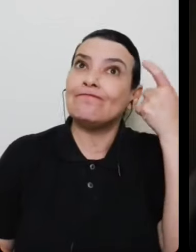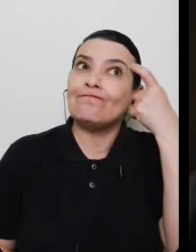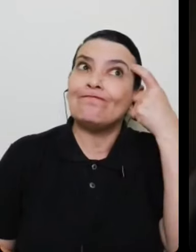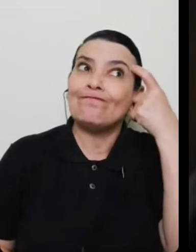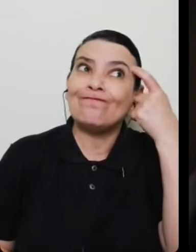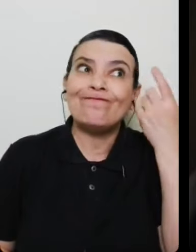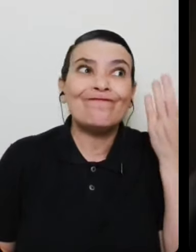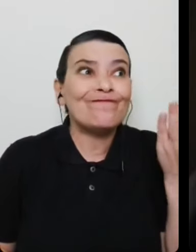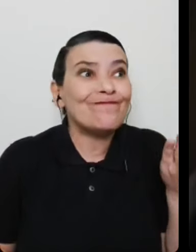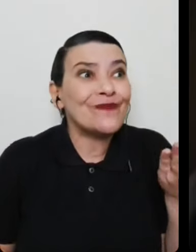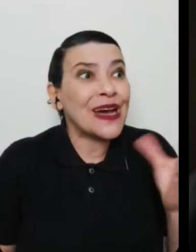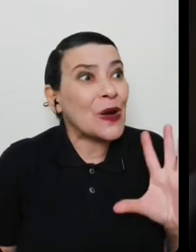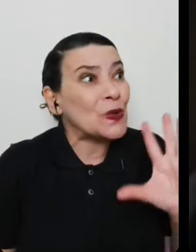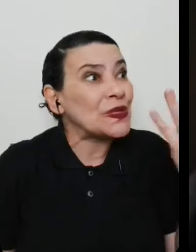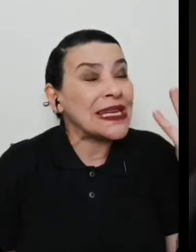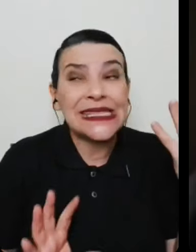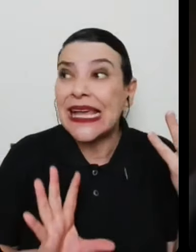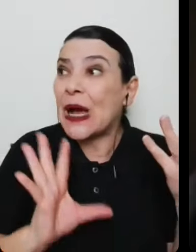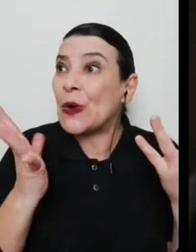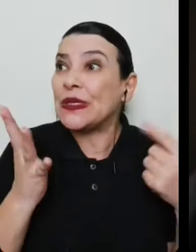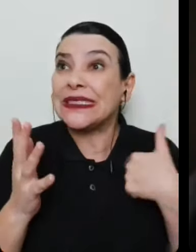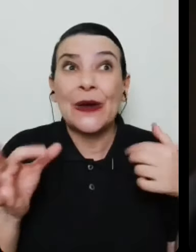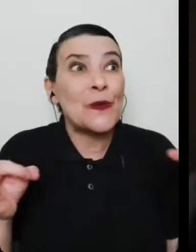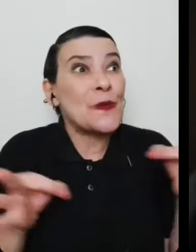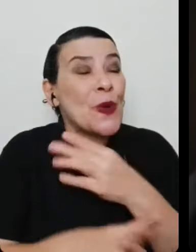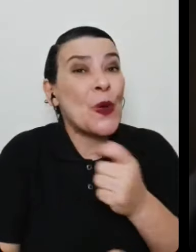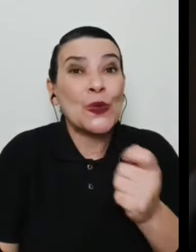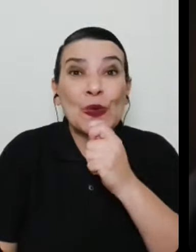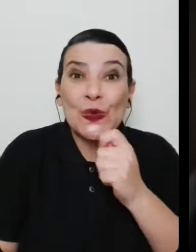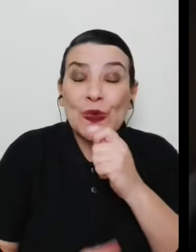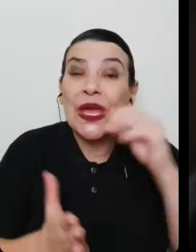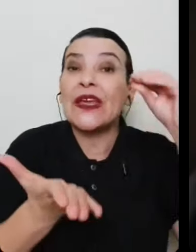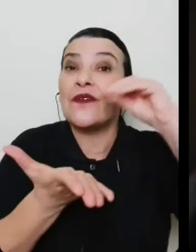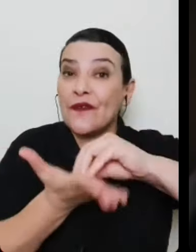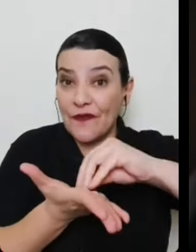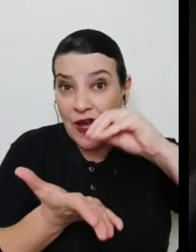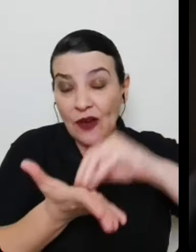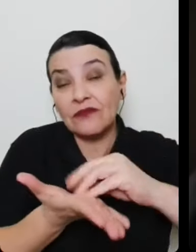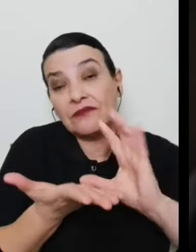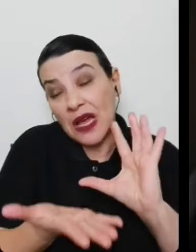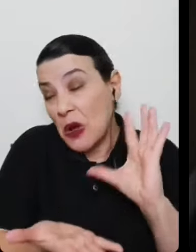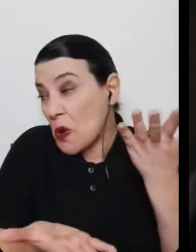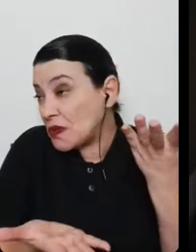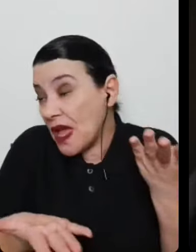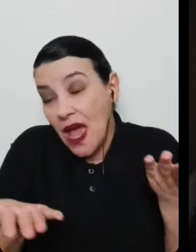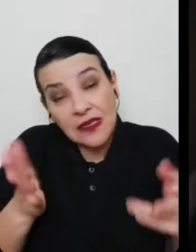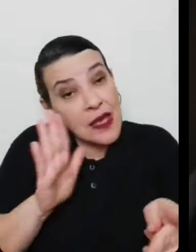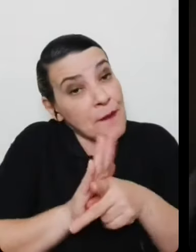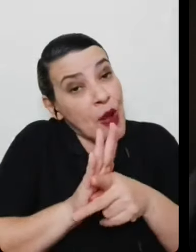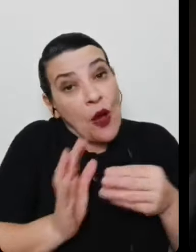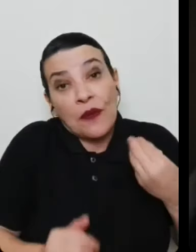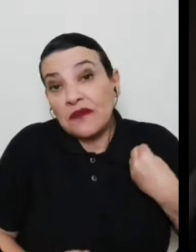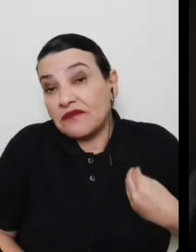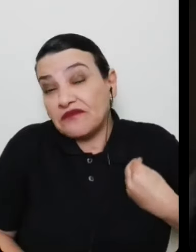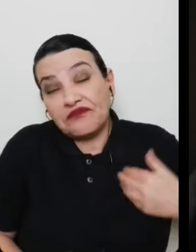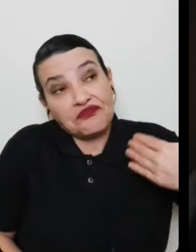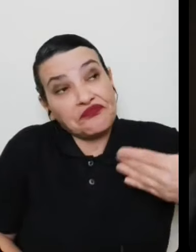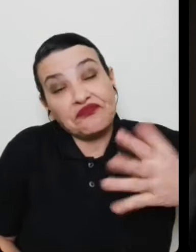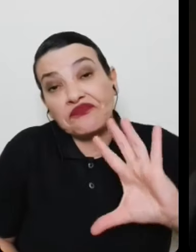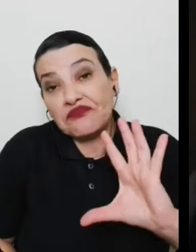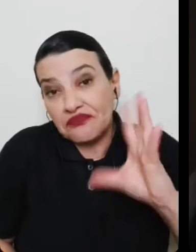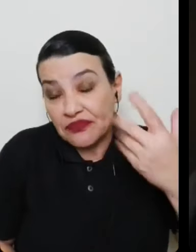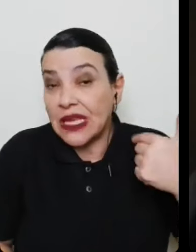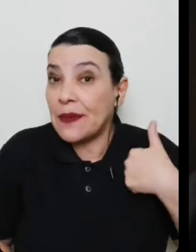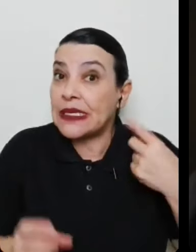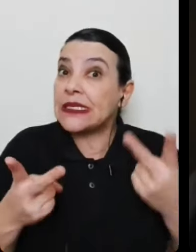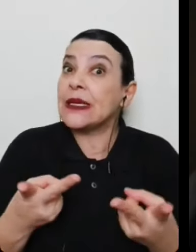estava esperando, você não estava preparado. Então, isso é do jogo. Isso Tá certo. pode acontecer. Mas eu vejo a